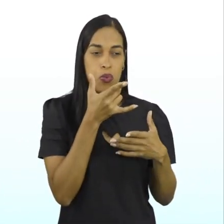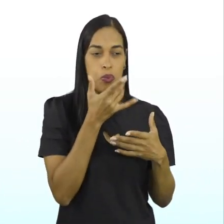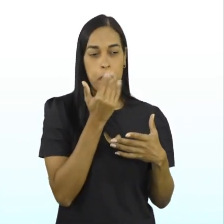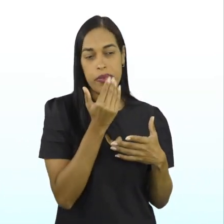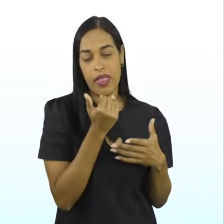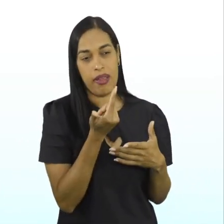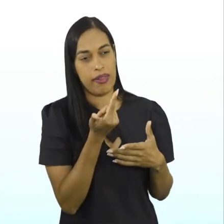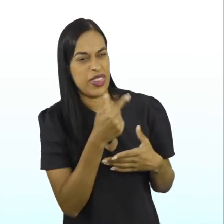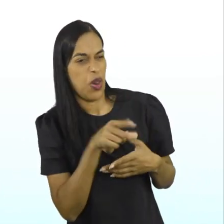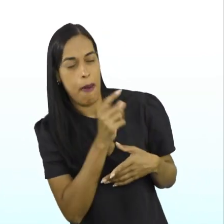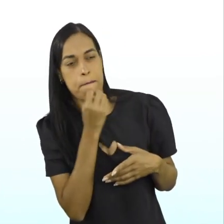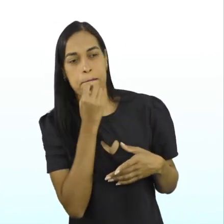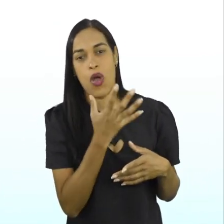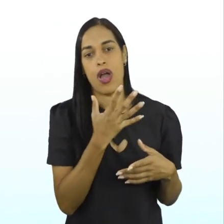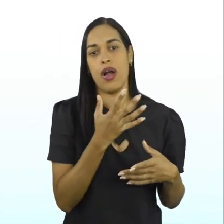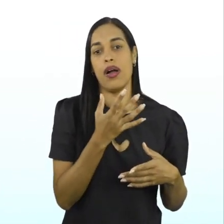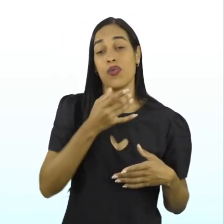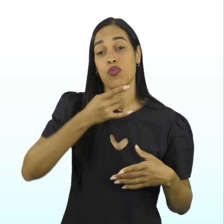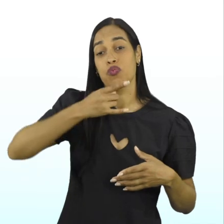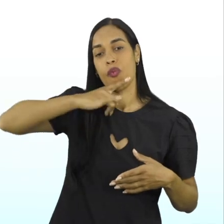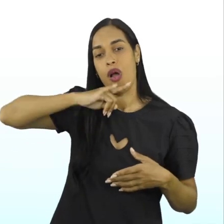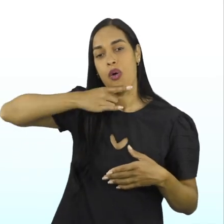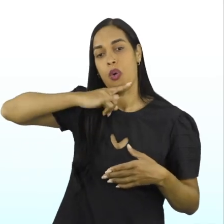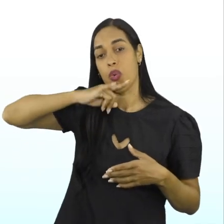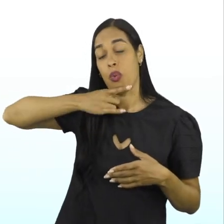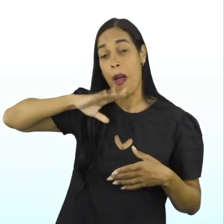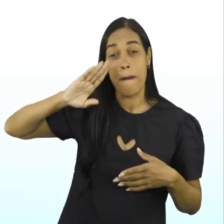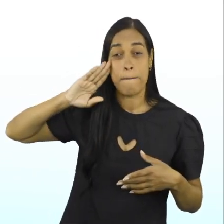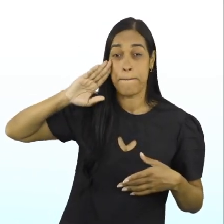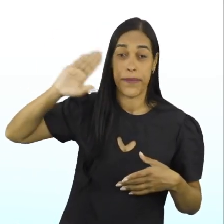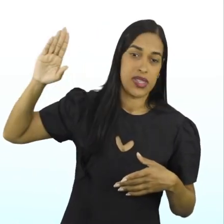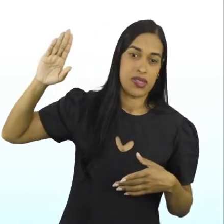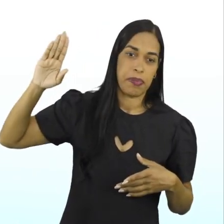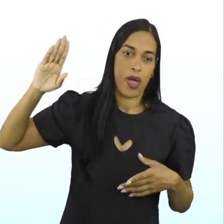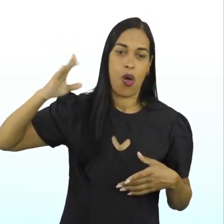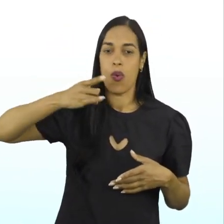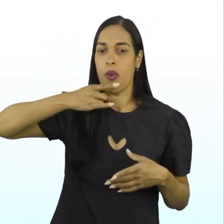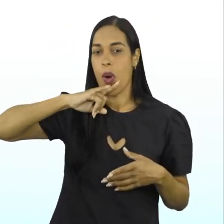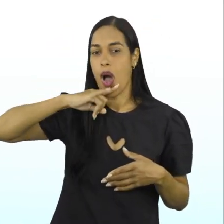principal substância é o álcool. A principal substância é o álcool.